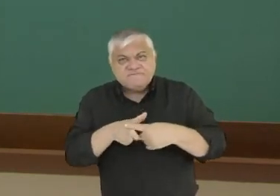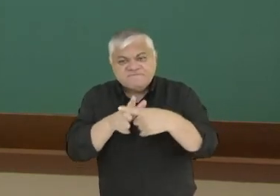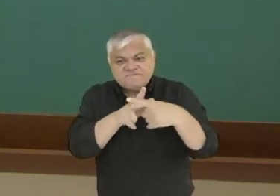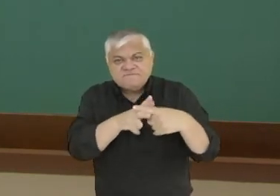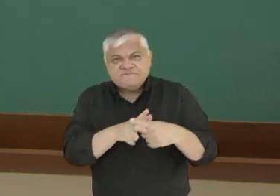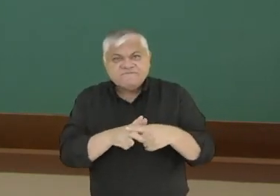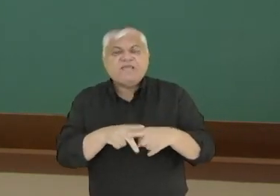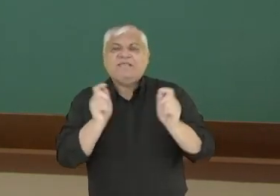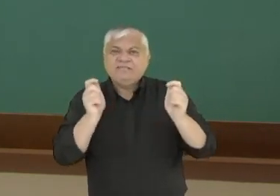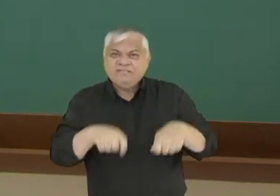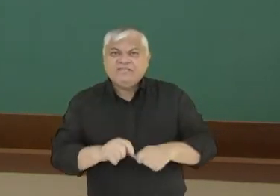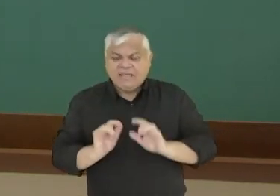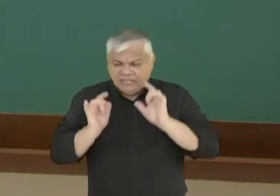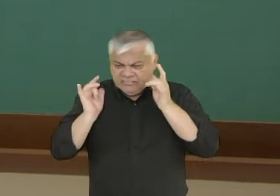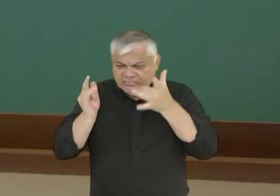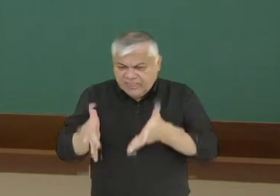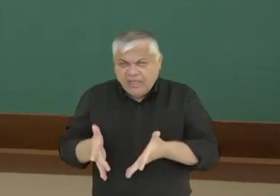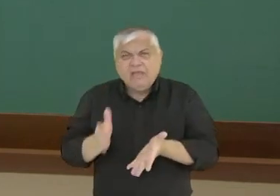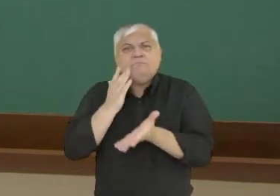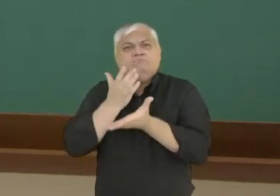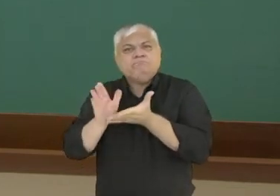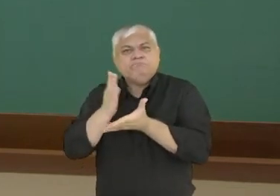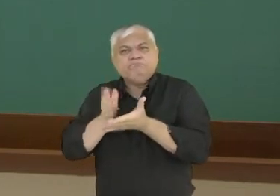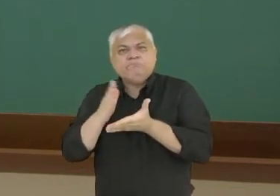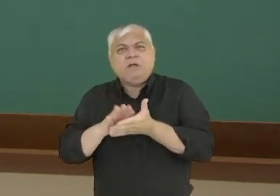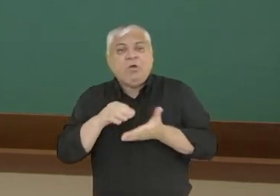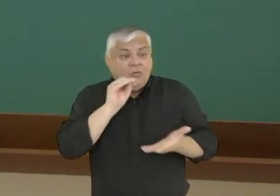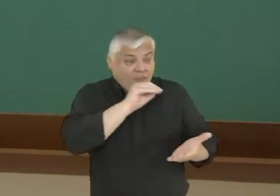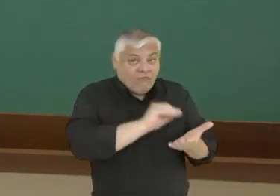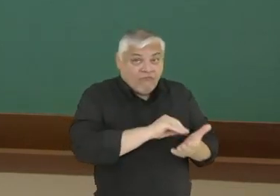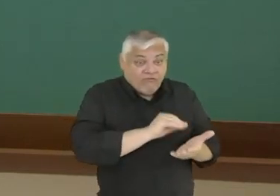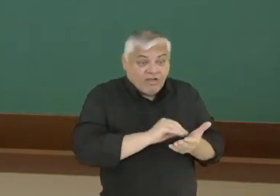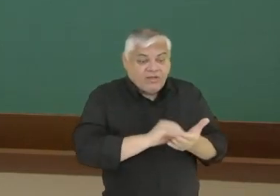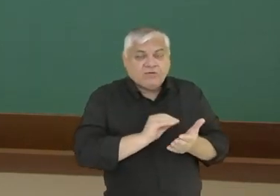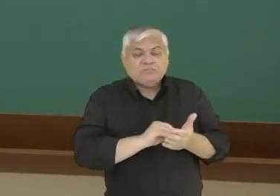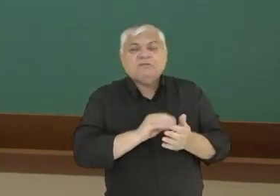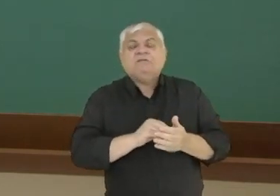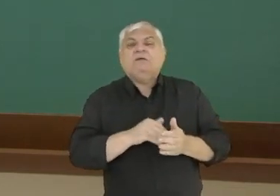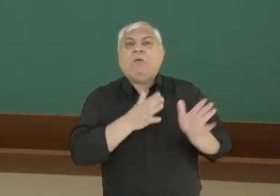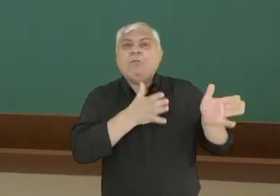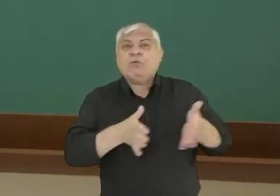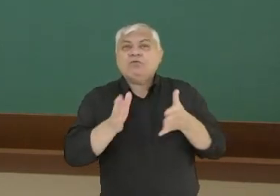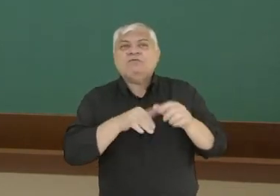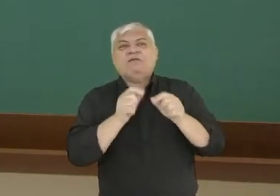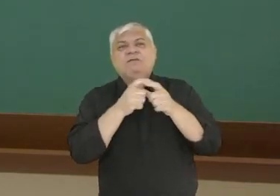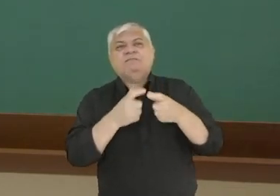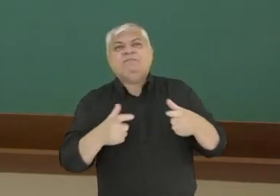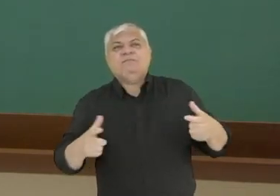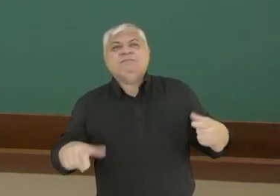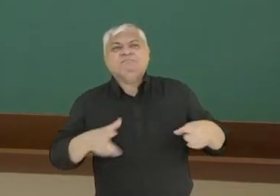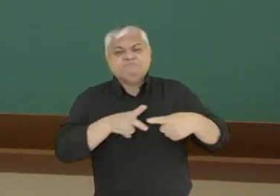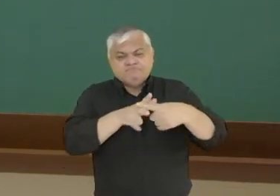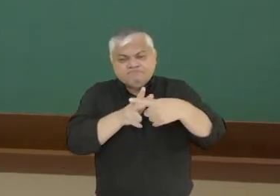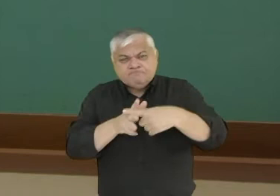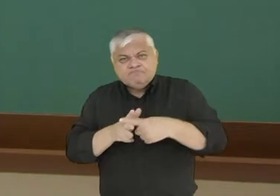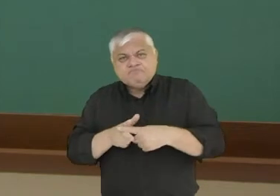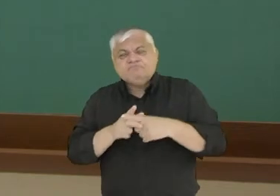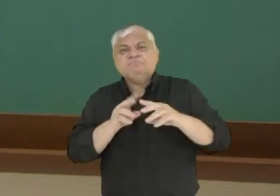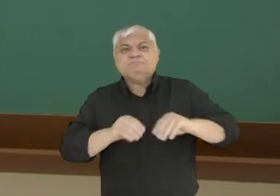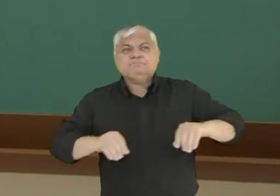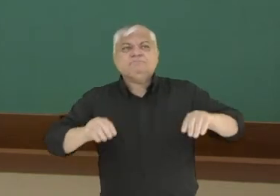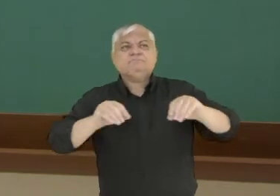ou sobrando no solo para que aumente a produção bom então a correção de solo ali é